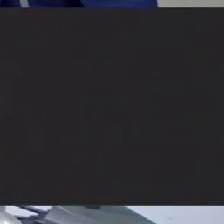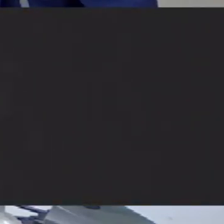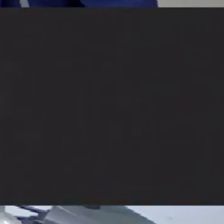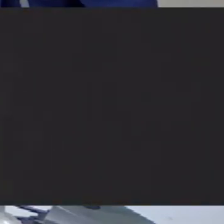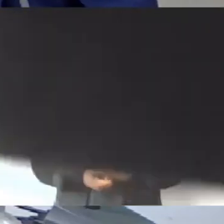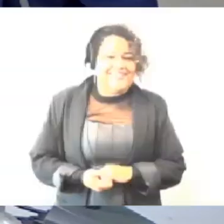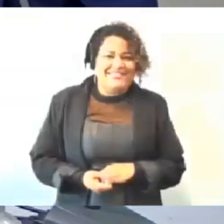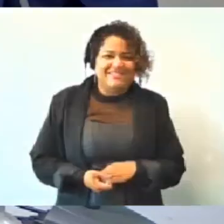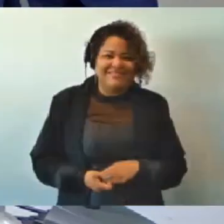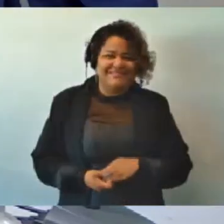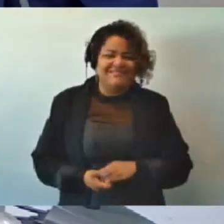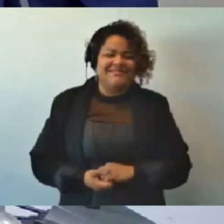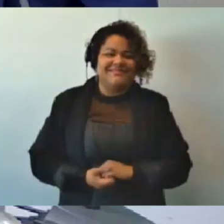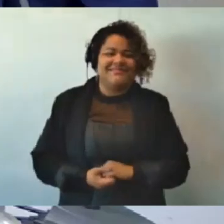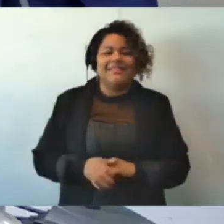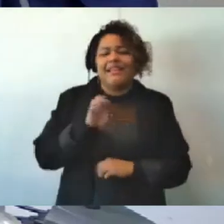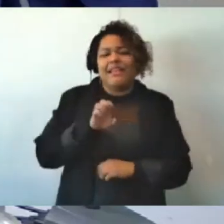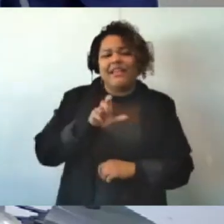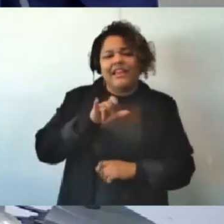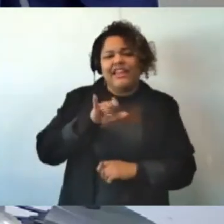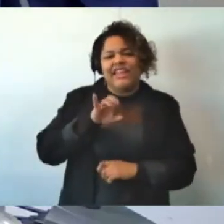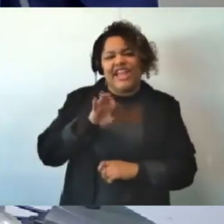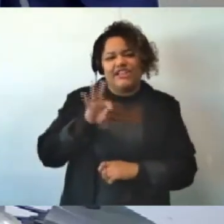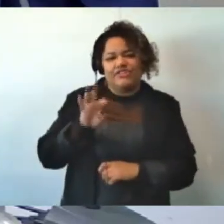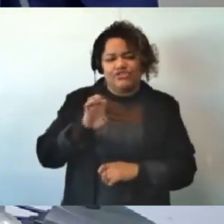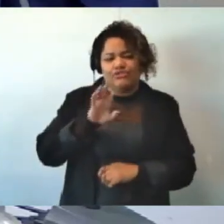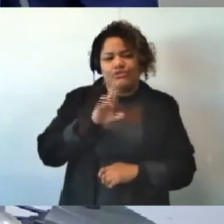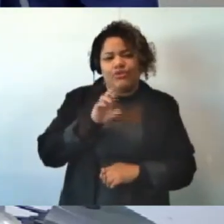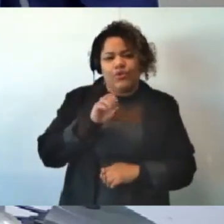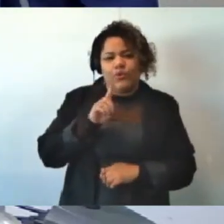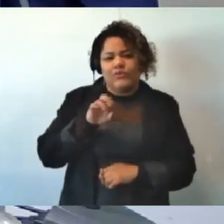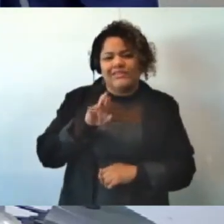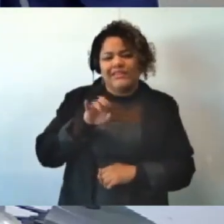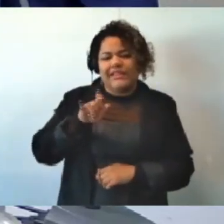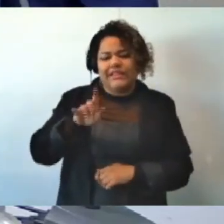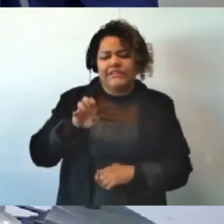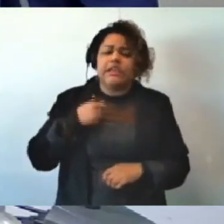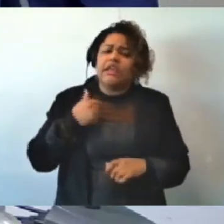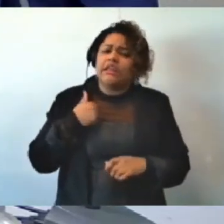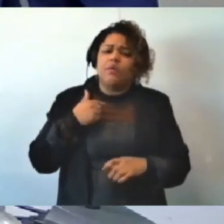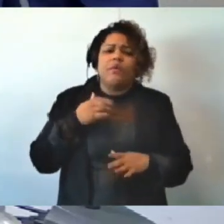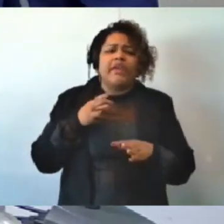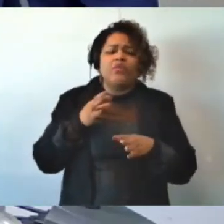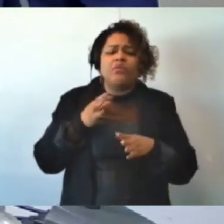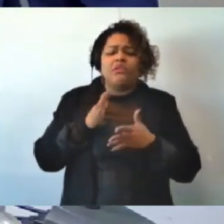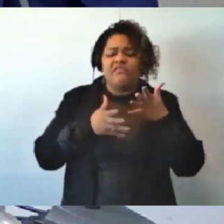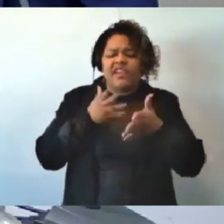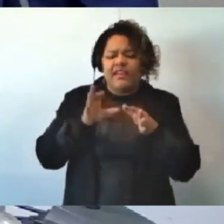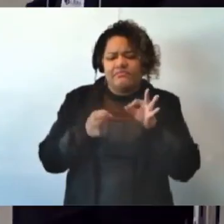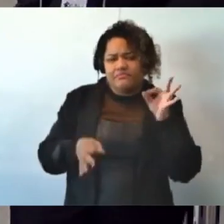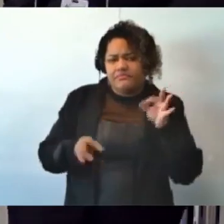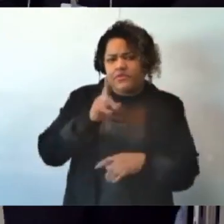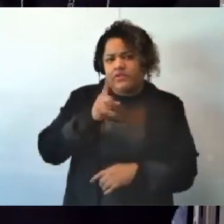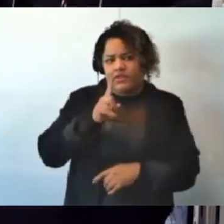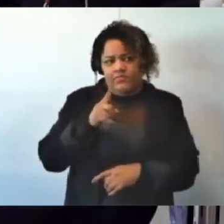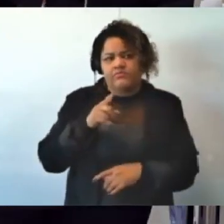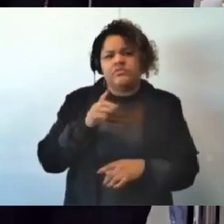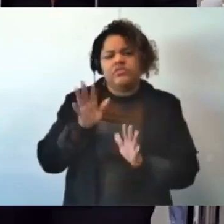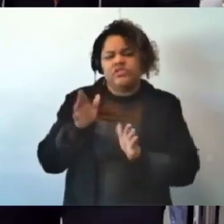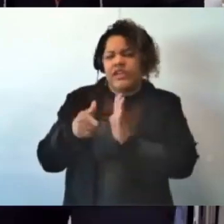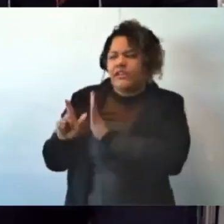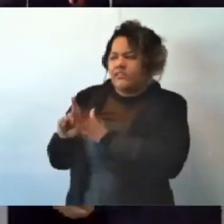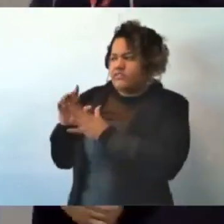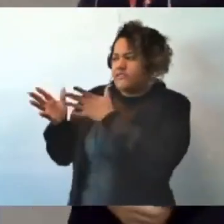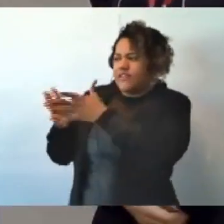Gente, eu vou falar pouco, que eu acho que já falaram quase que tudo que a gente precisava ouvir. Mas o que eu gostaria de